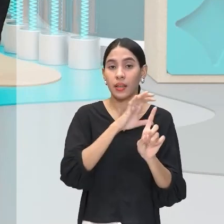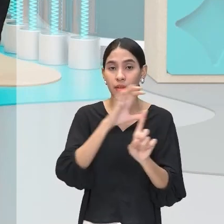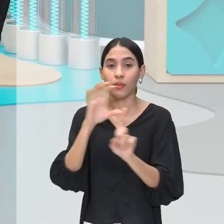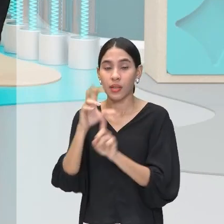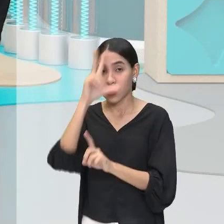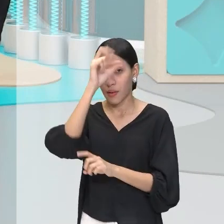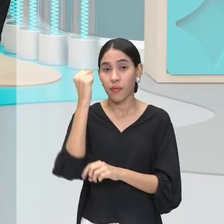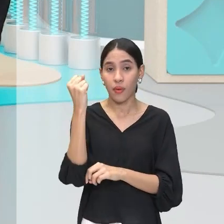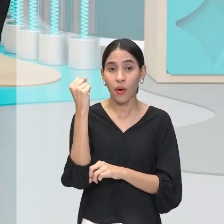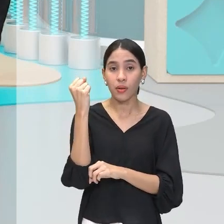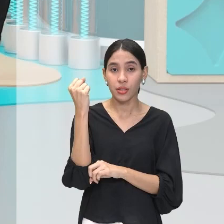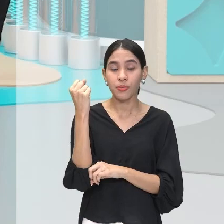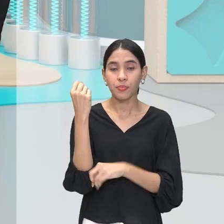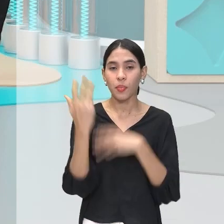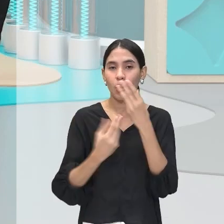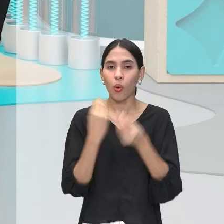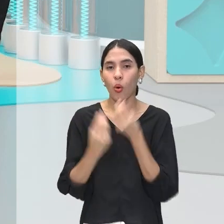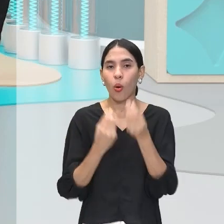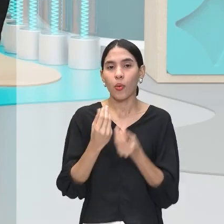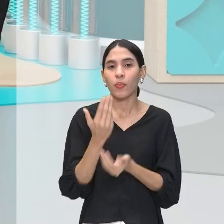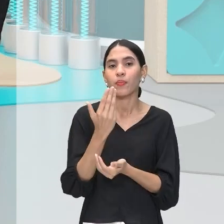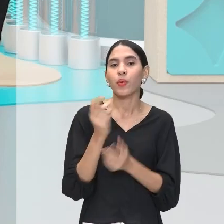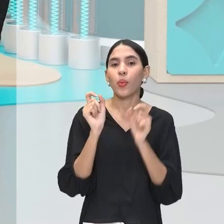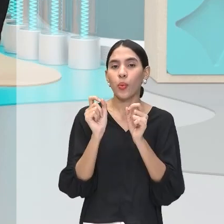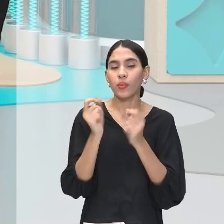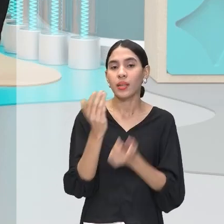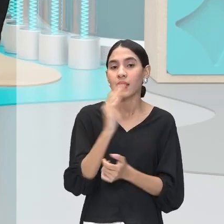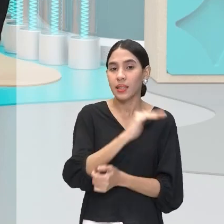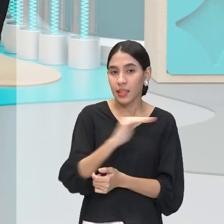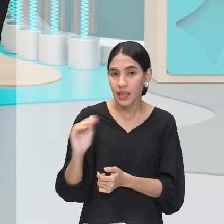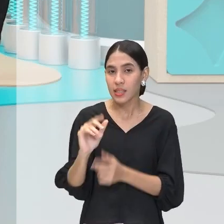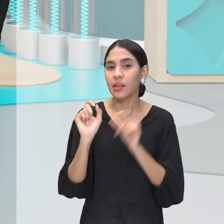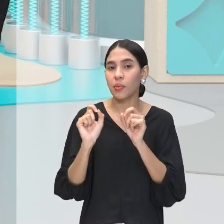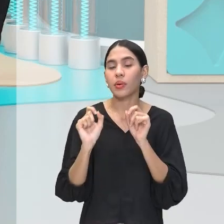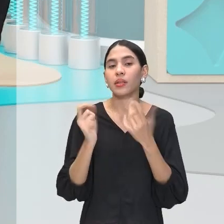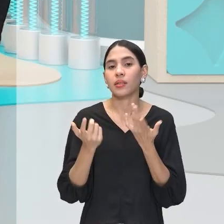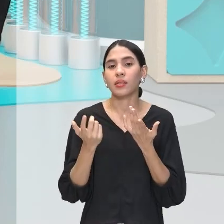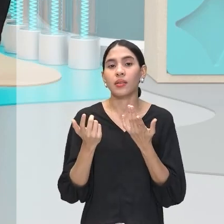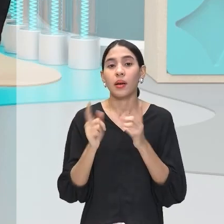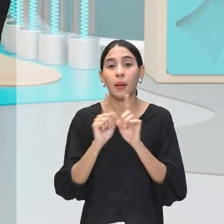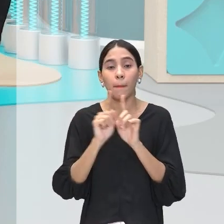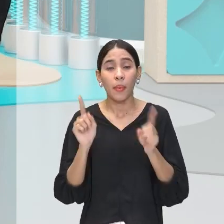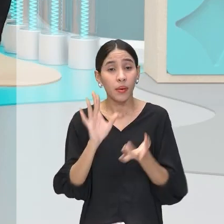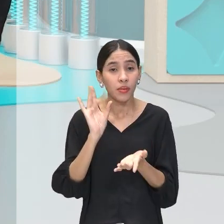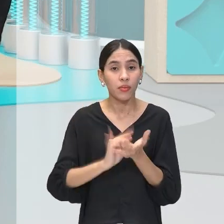nesse entendimento sobre o que é ser criança. Mas é um fato de que, na